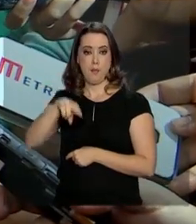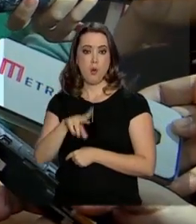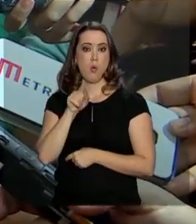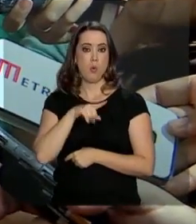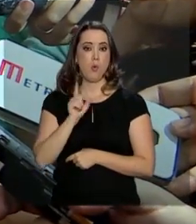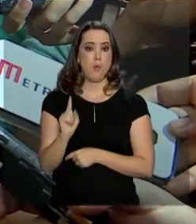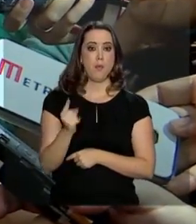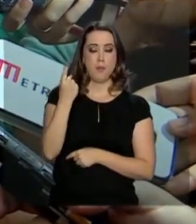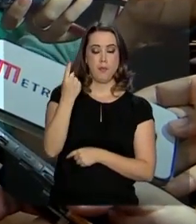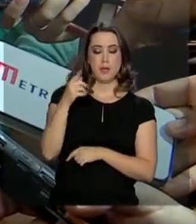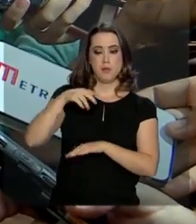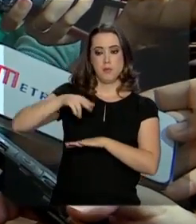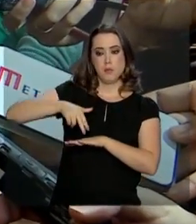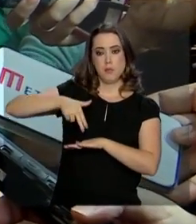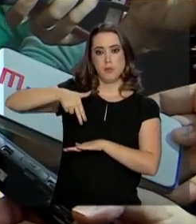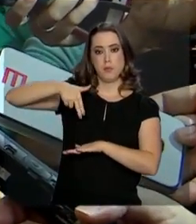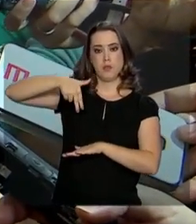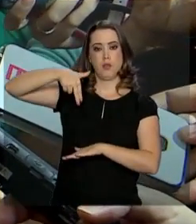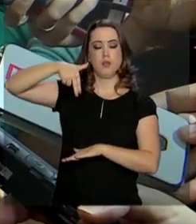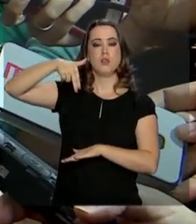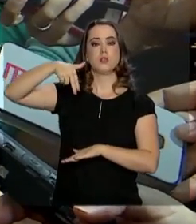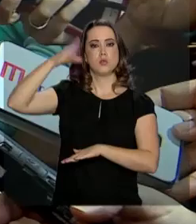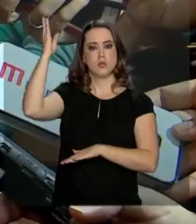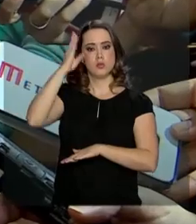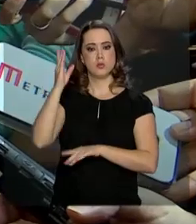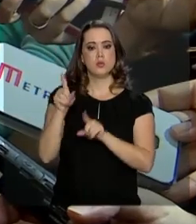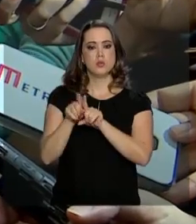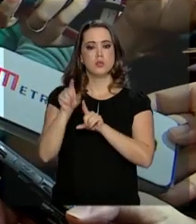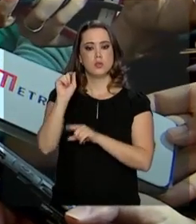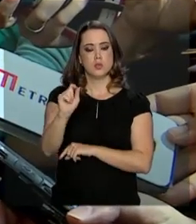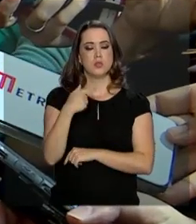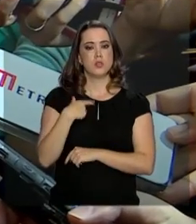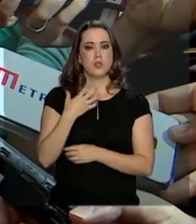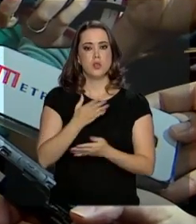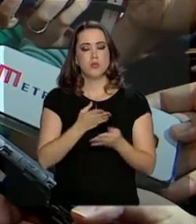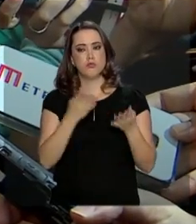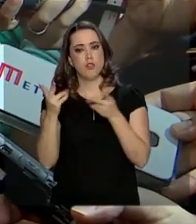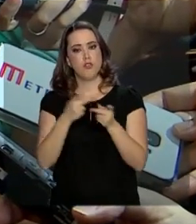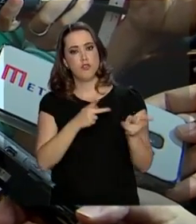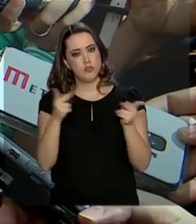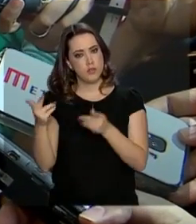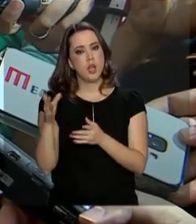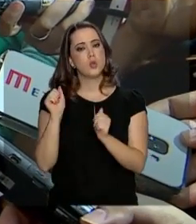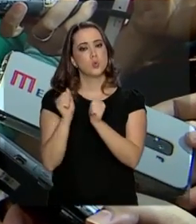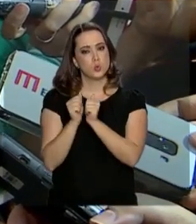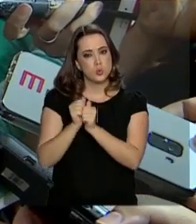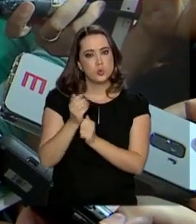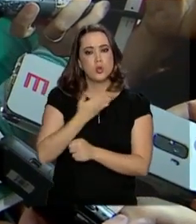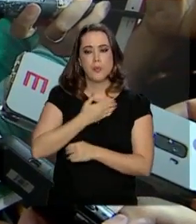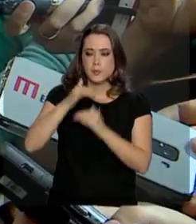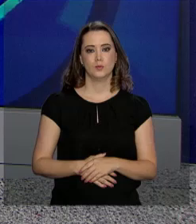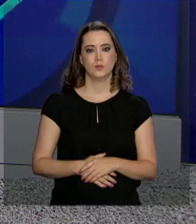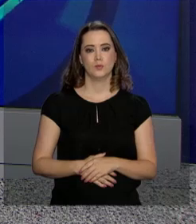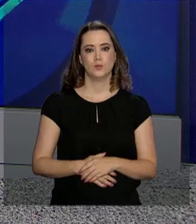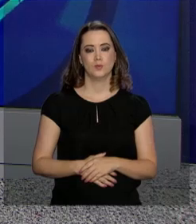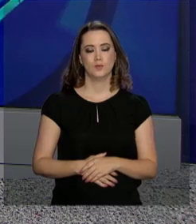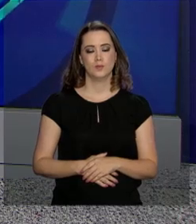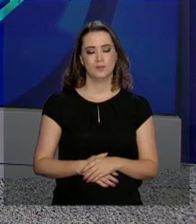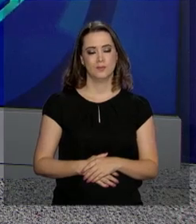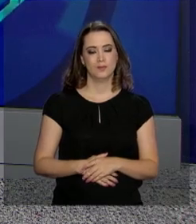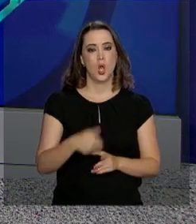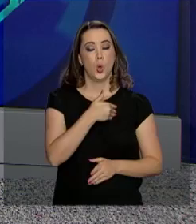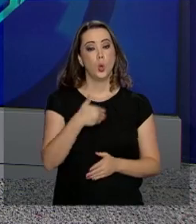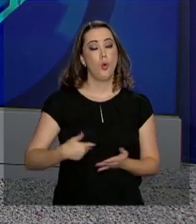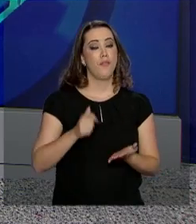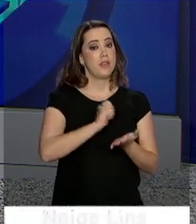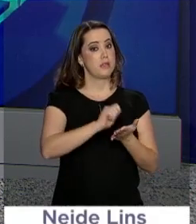na NASA e ele faleceu no acidente da Colômbia. Então eu vou estar lá também nesse dia para também prestar uma homenagem a ele. O